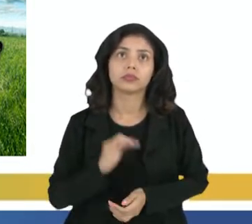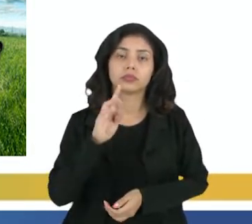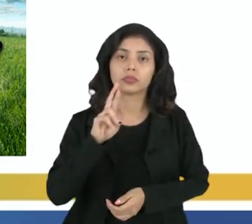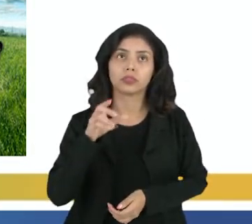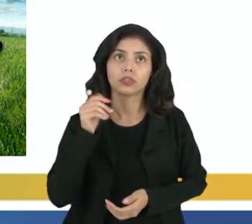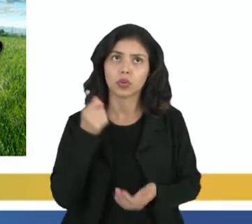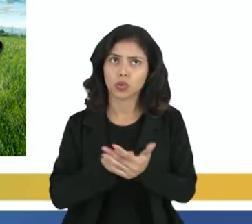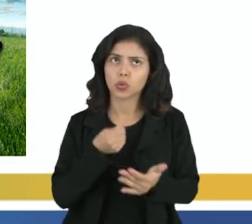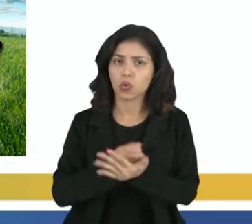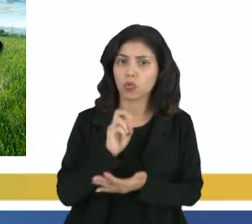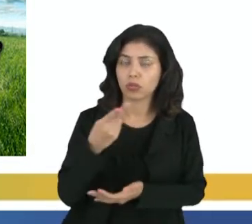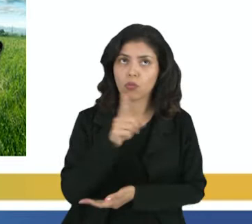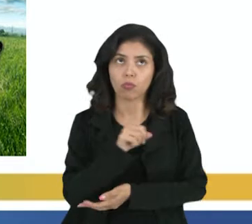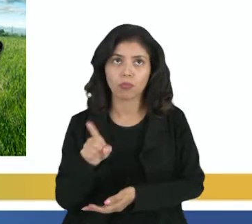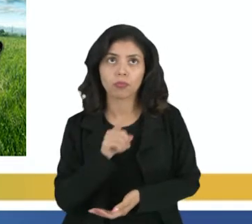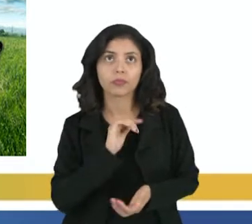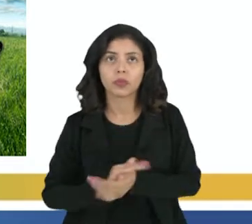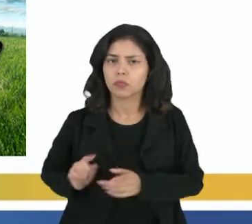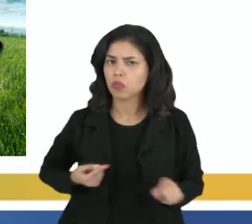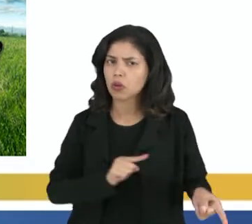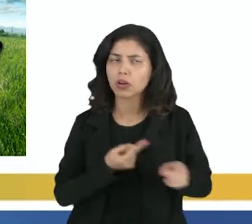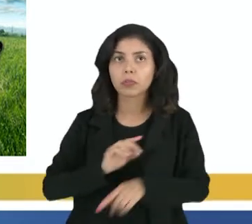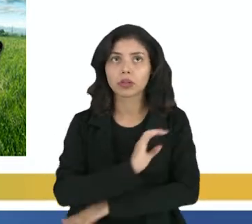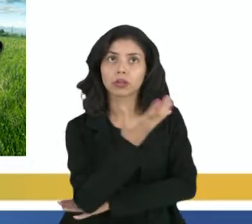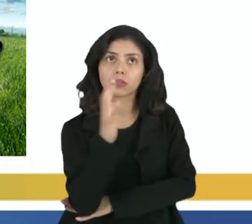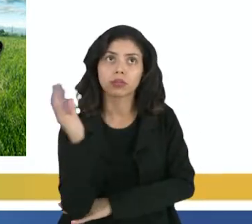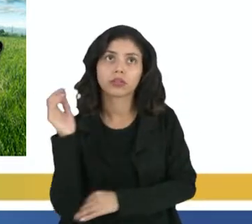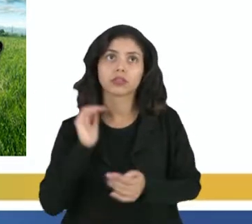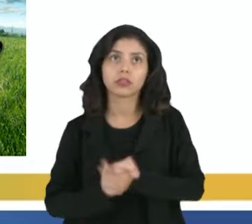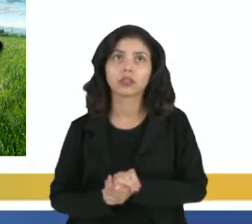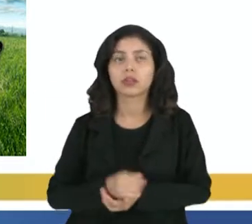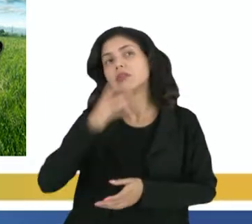ela intencional ou não, provocada na